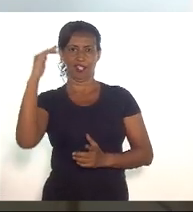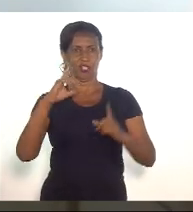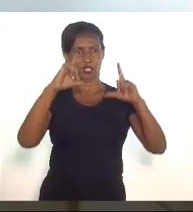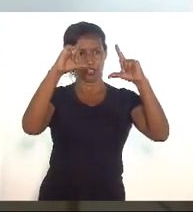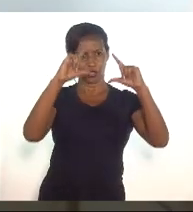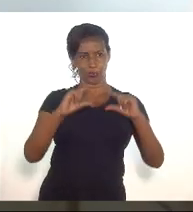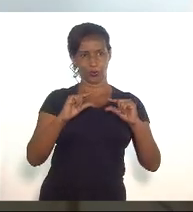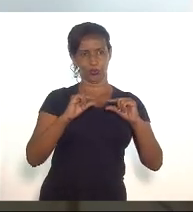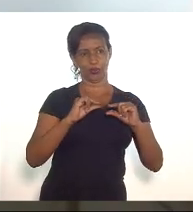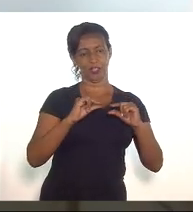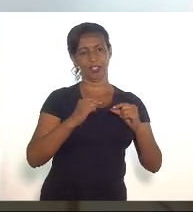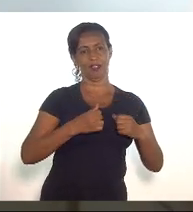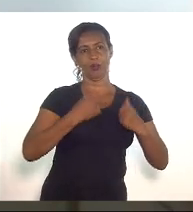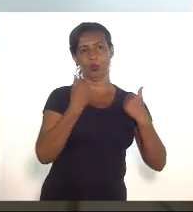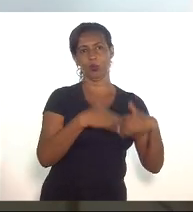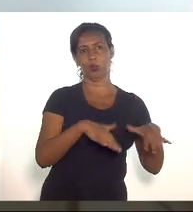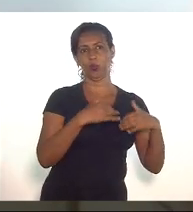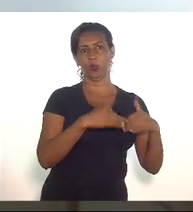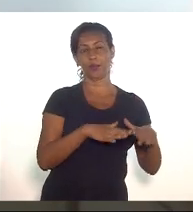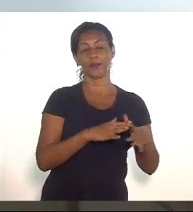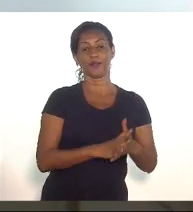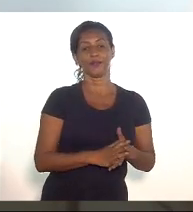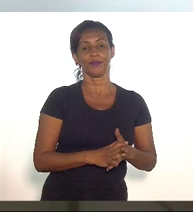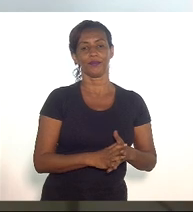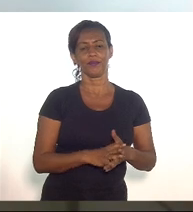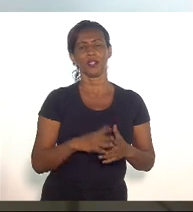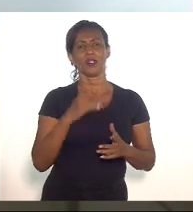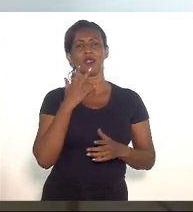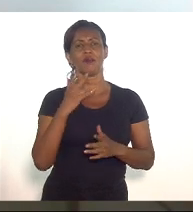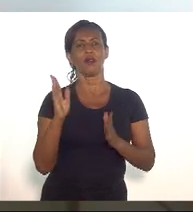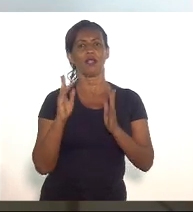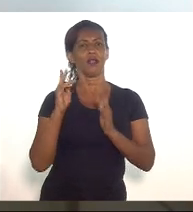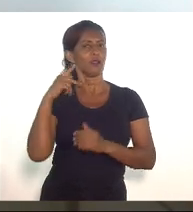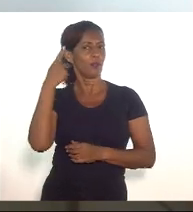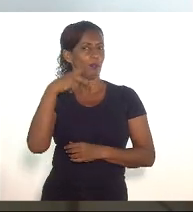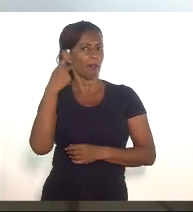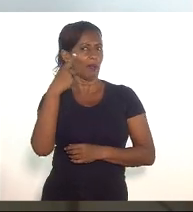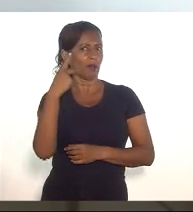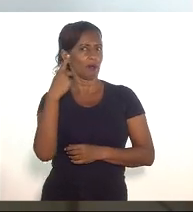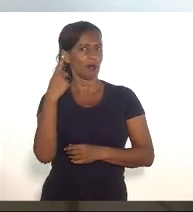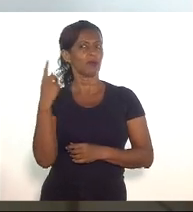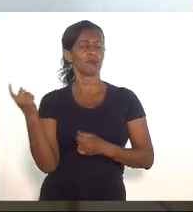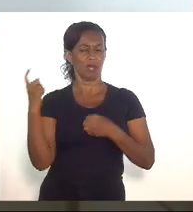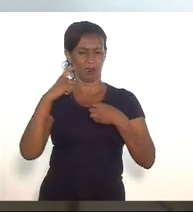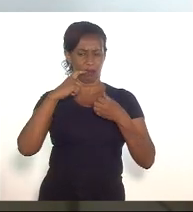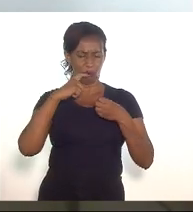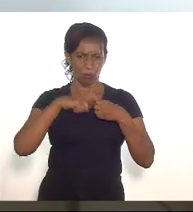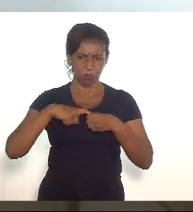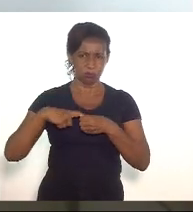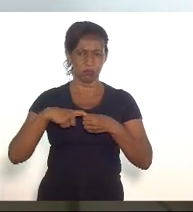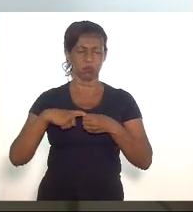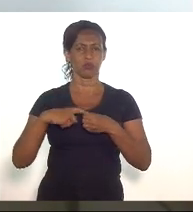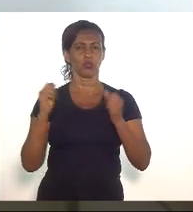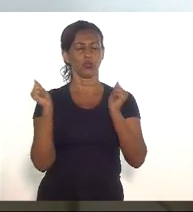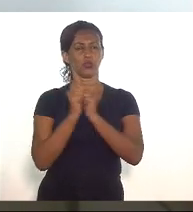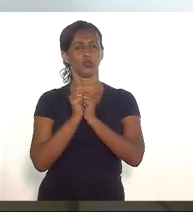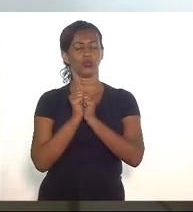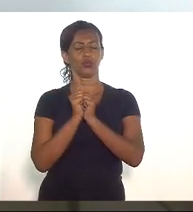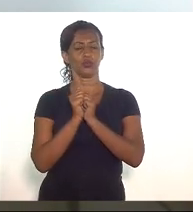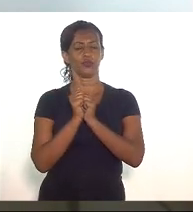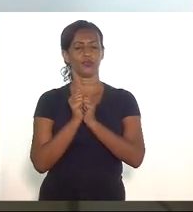despesa. Queria dizer que o parlamento está conectado diretamente com isso. Por exemplo,